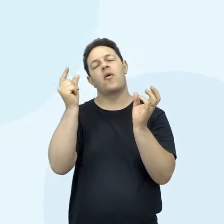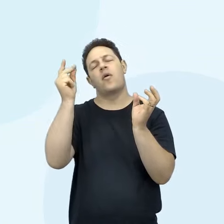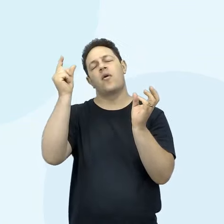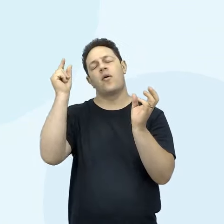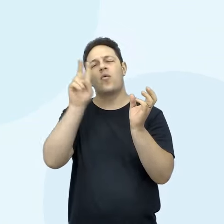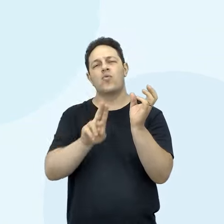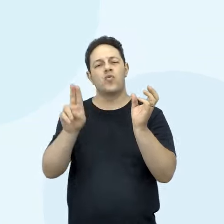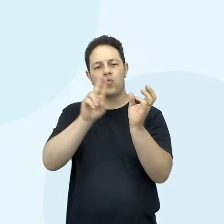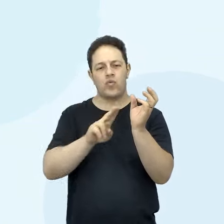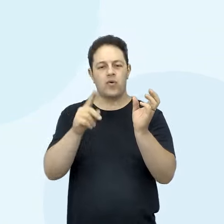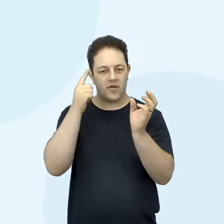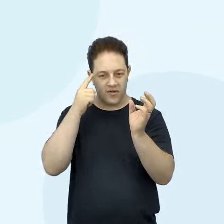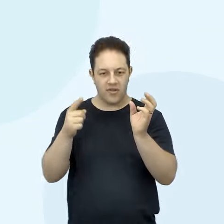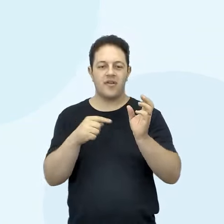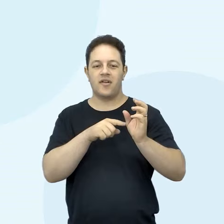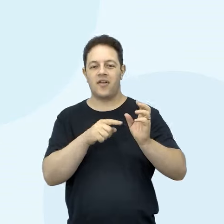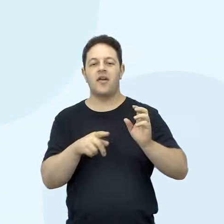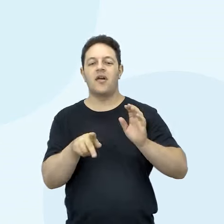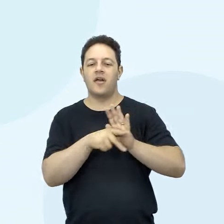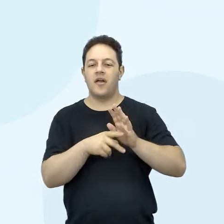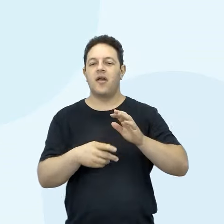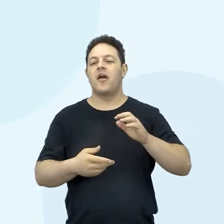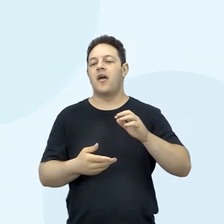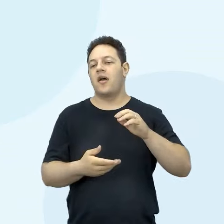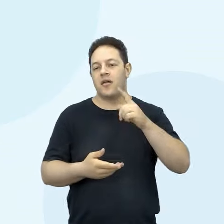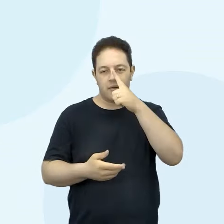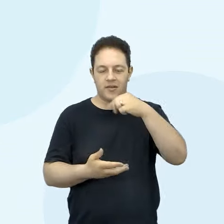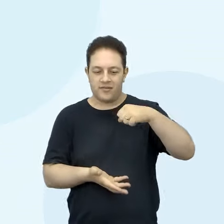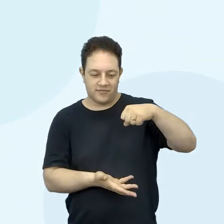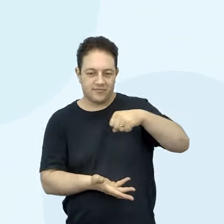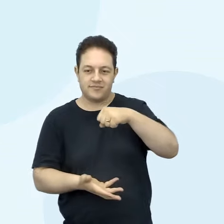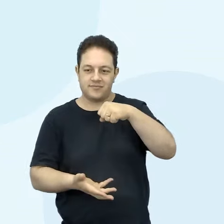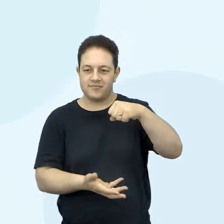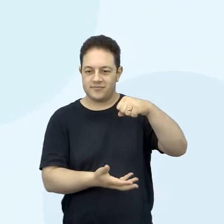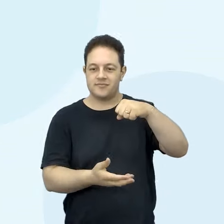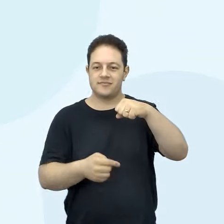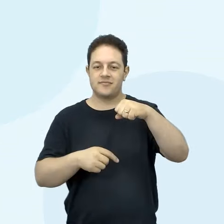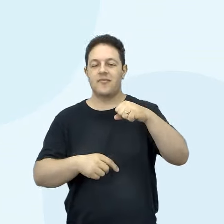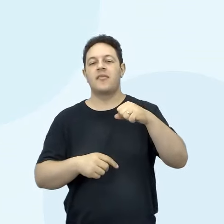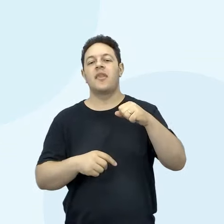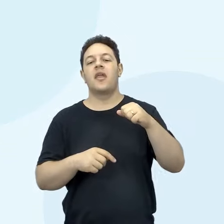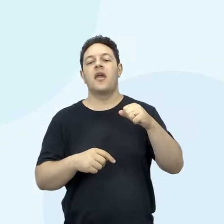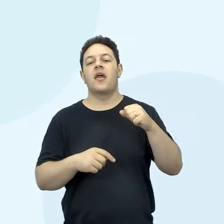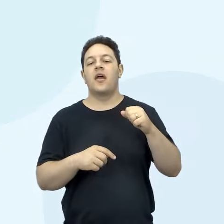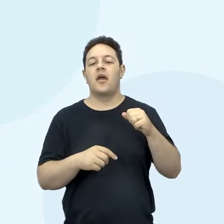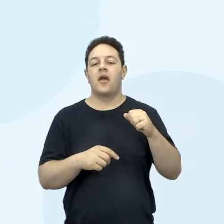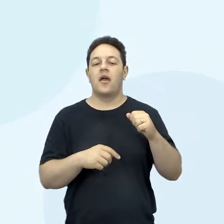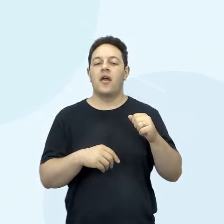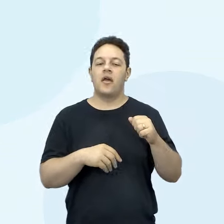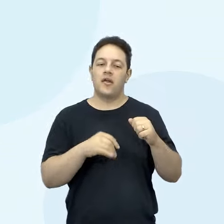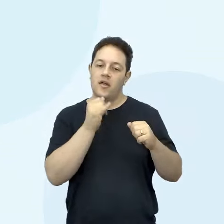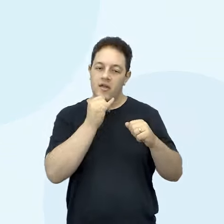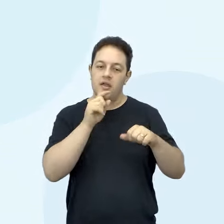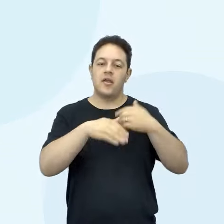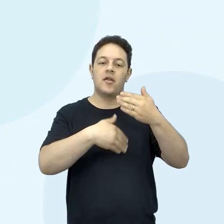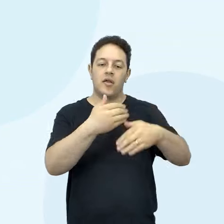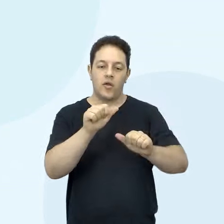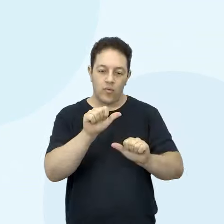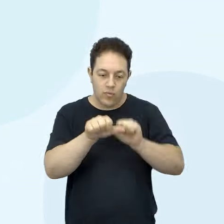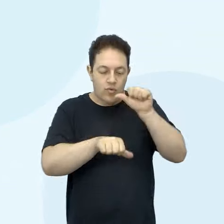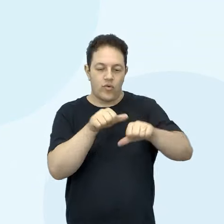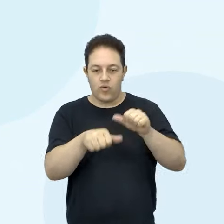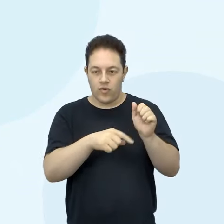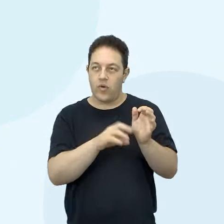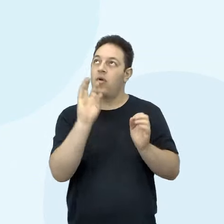século, iluminando e trazendo alegria para a nossa vida, para quem pôde, né, ter a lâmpada elétrica. Uma invenção aperfeiçoada